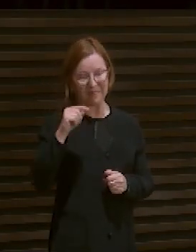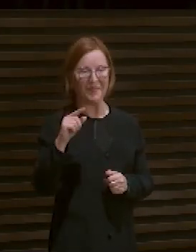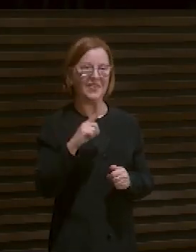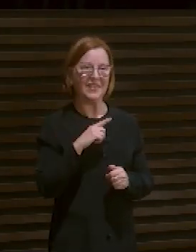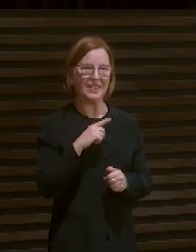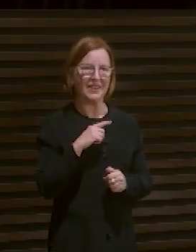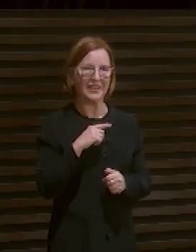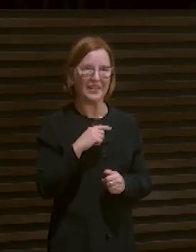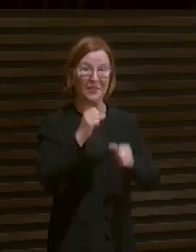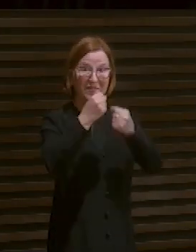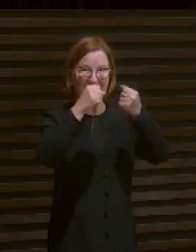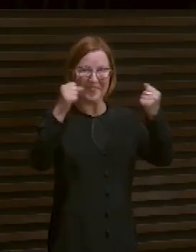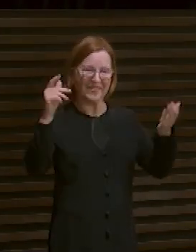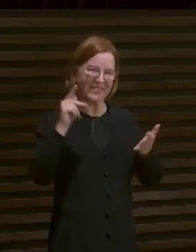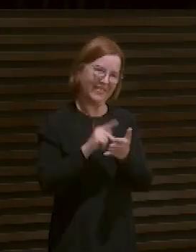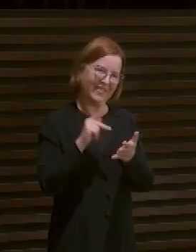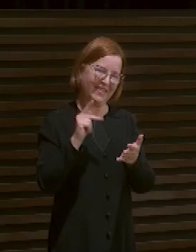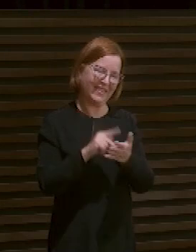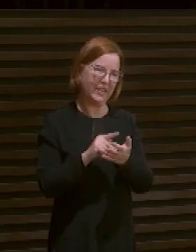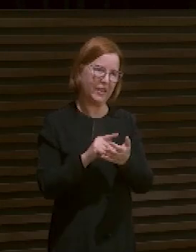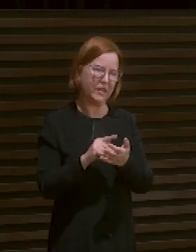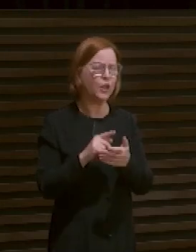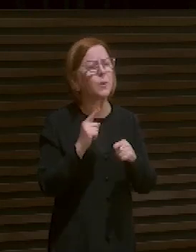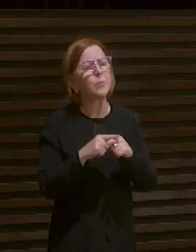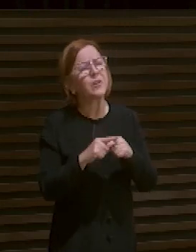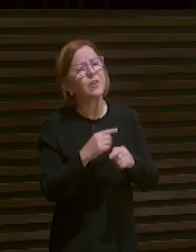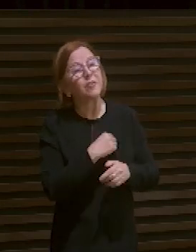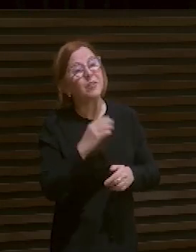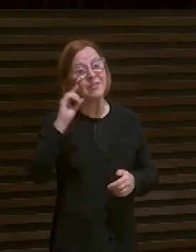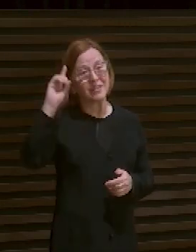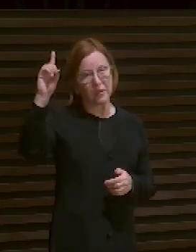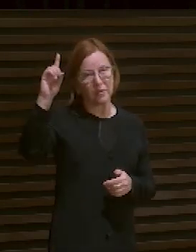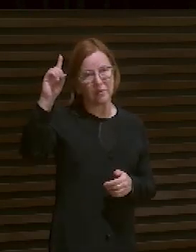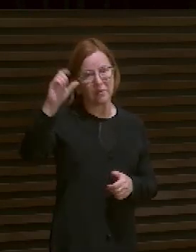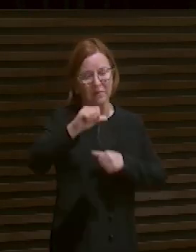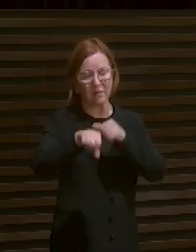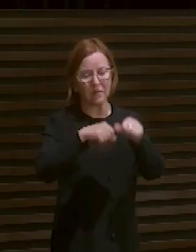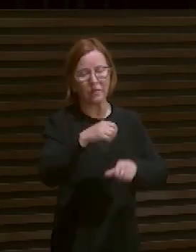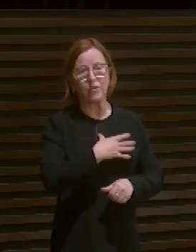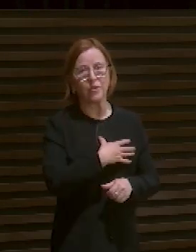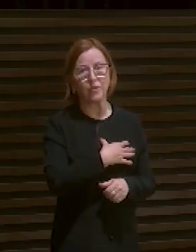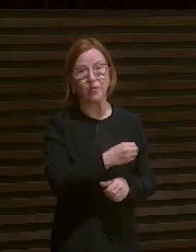a grande verdade. Por que o Filho de Deus se tornou o Filho do